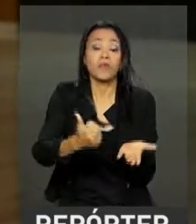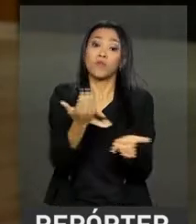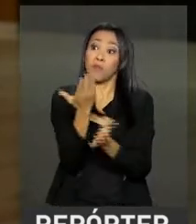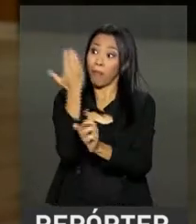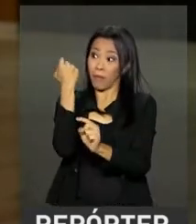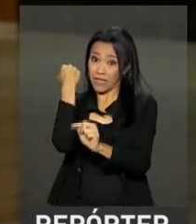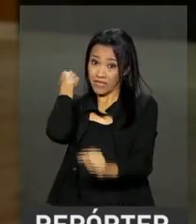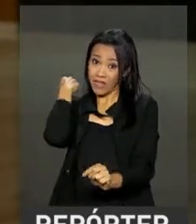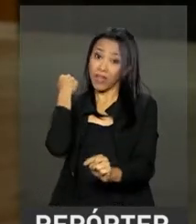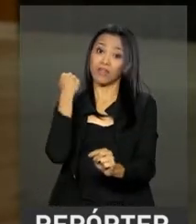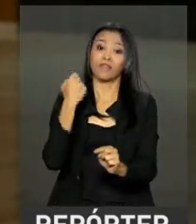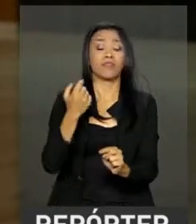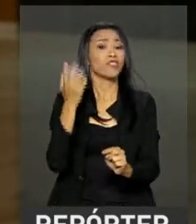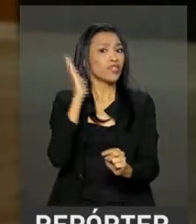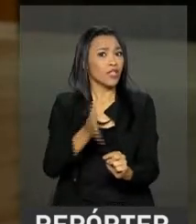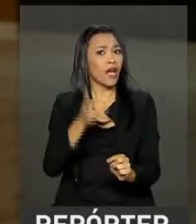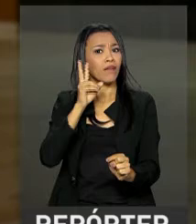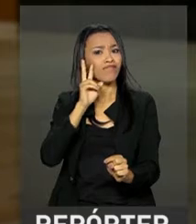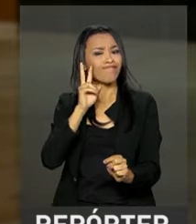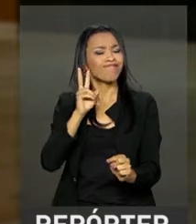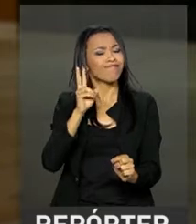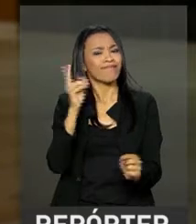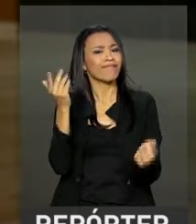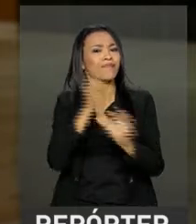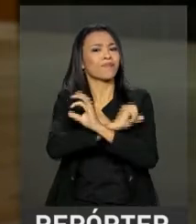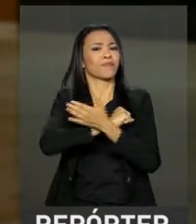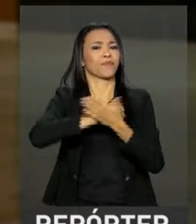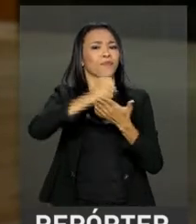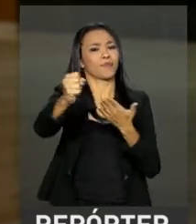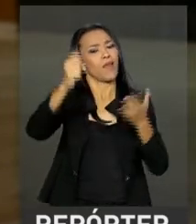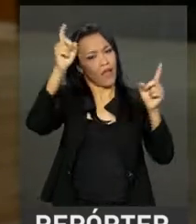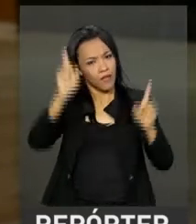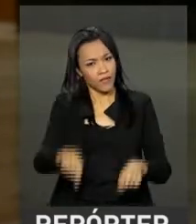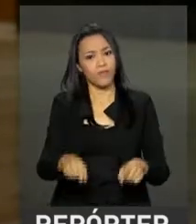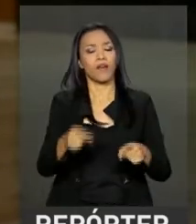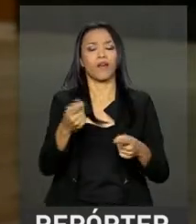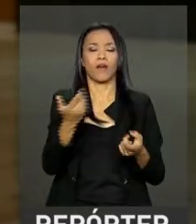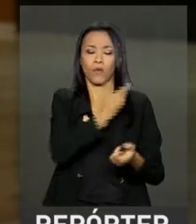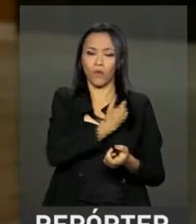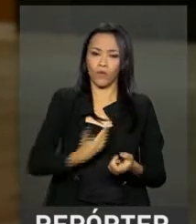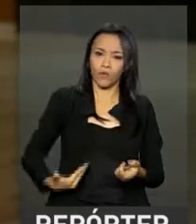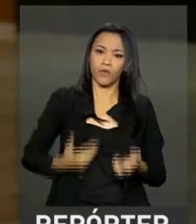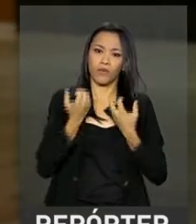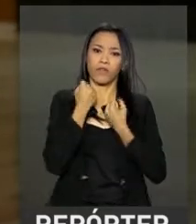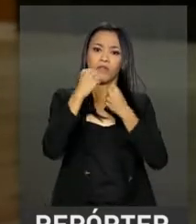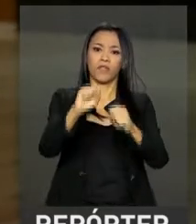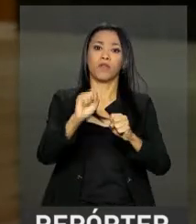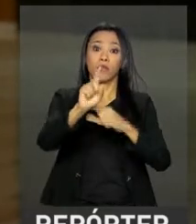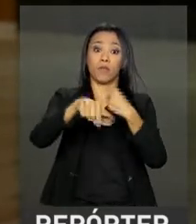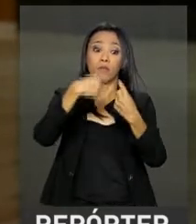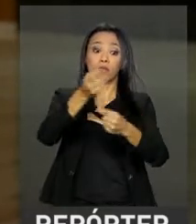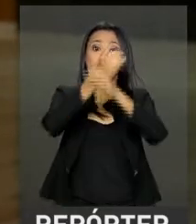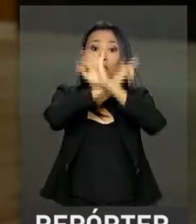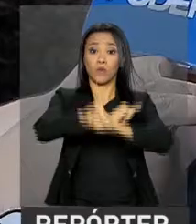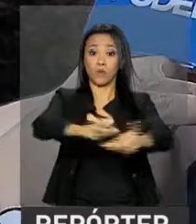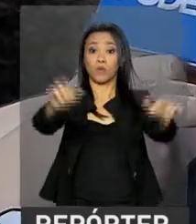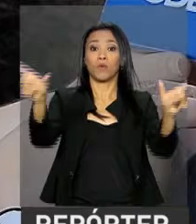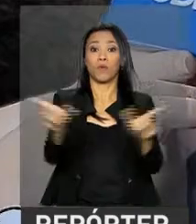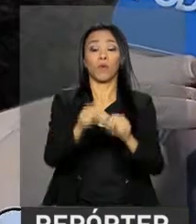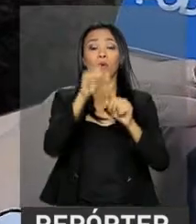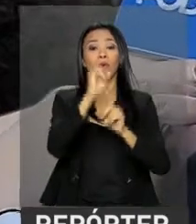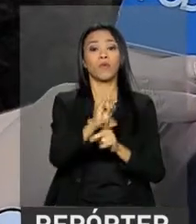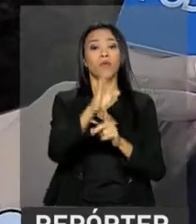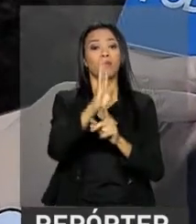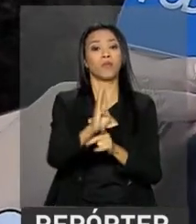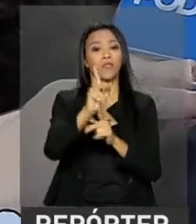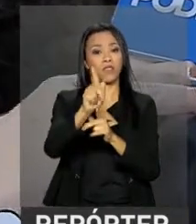já pode ser vista pelo retrovisor. Foi o que defendeu o governo depois do resultado divulgado pelo IBGE.